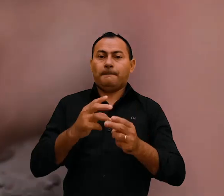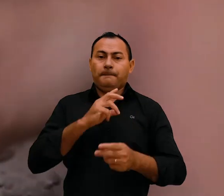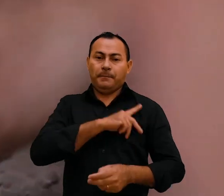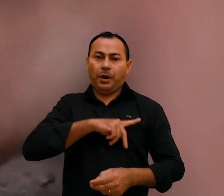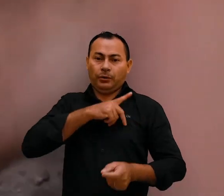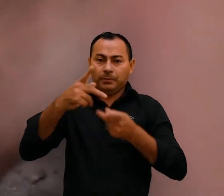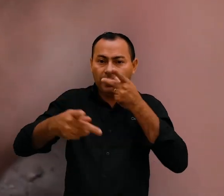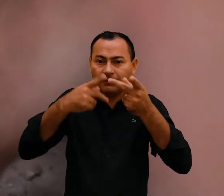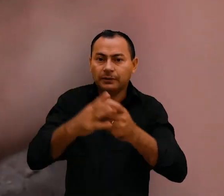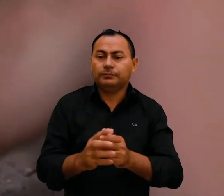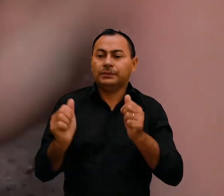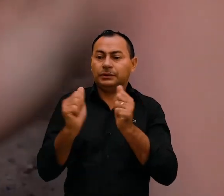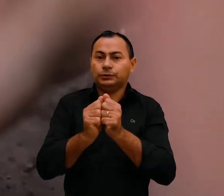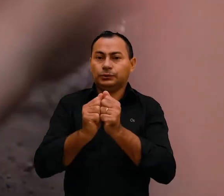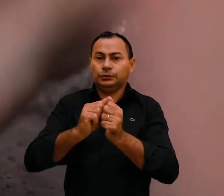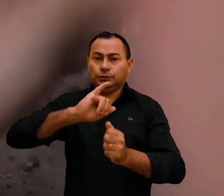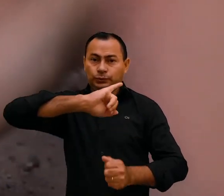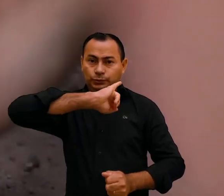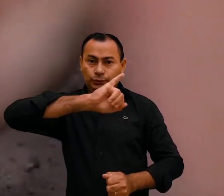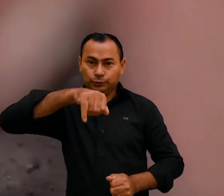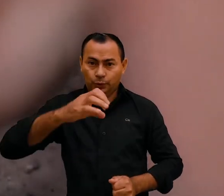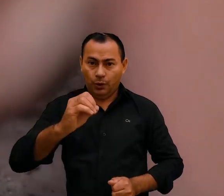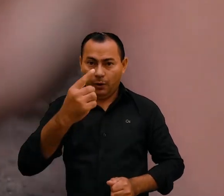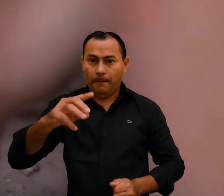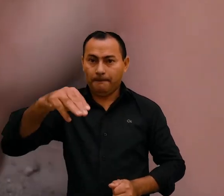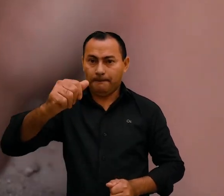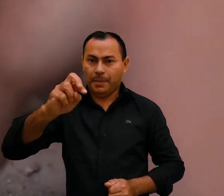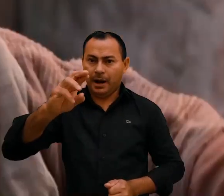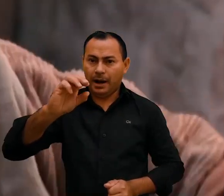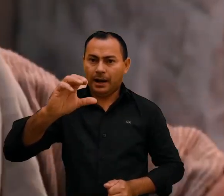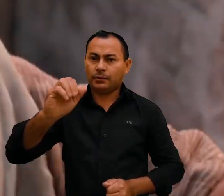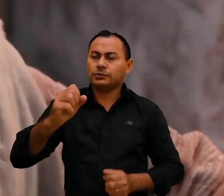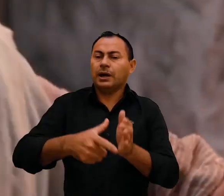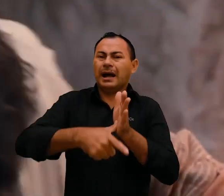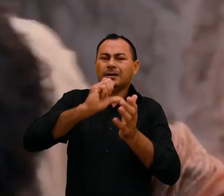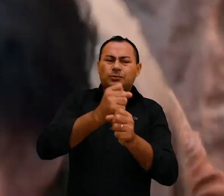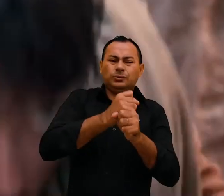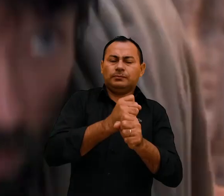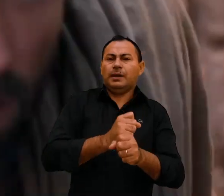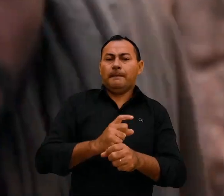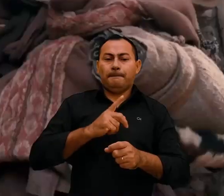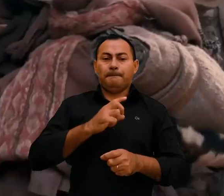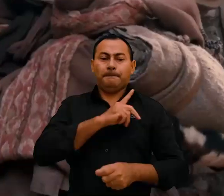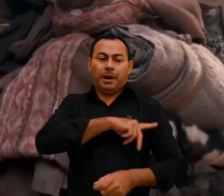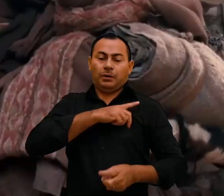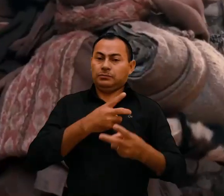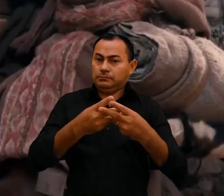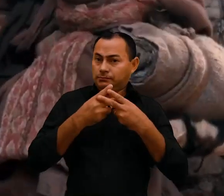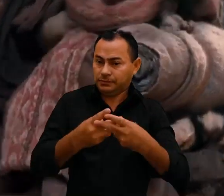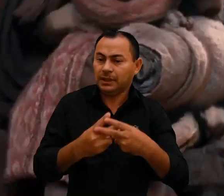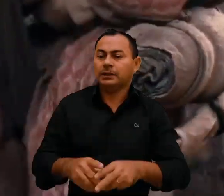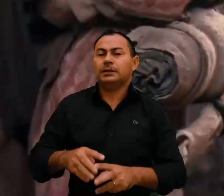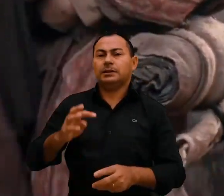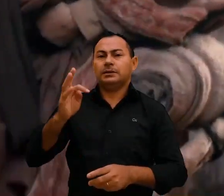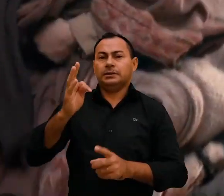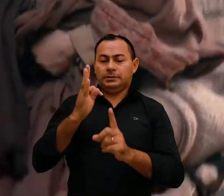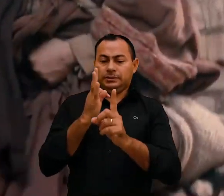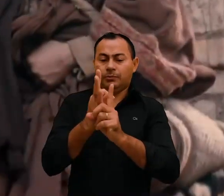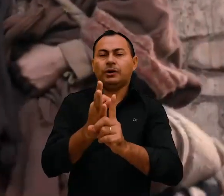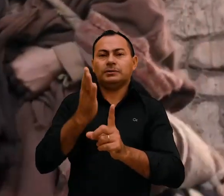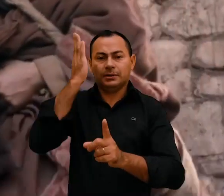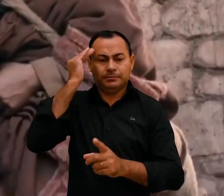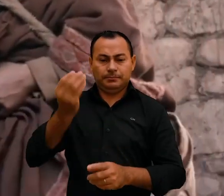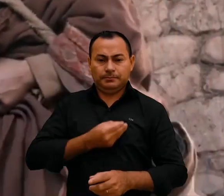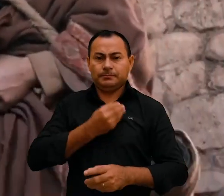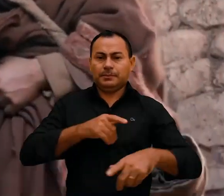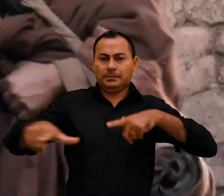e Paulo citou e com o João Marcos lá atrás há tantos anos Paulo não tinha sido paciente e Timóteo